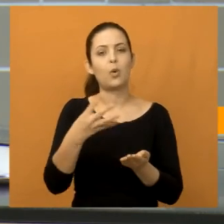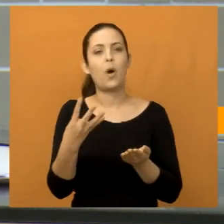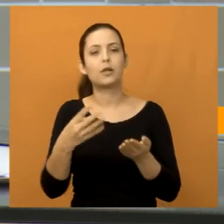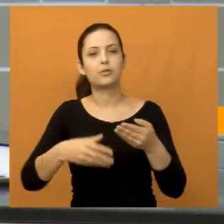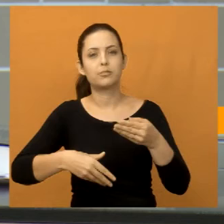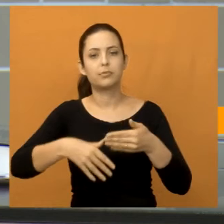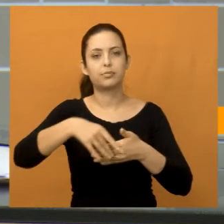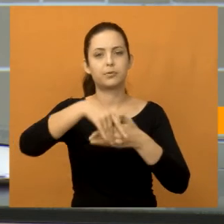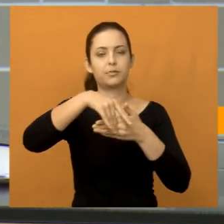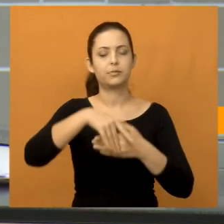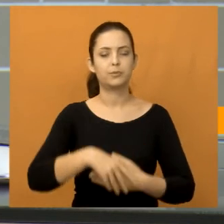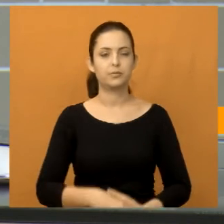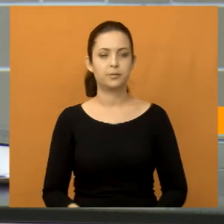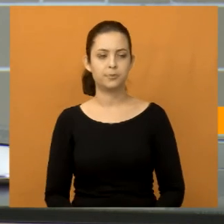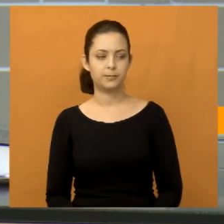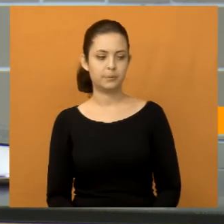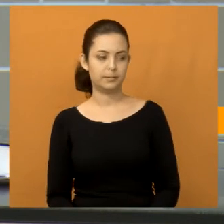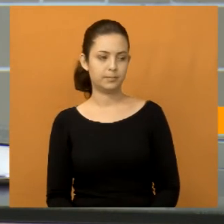4.